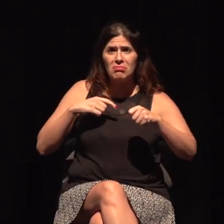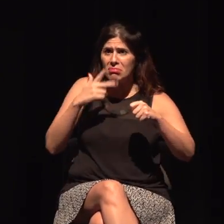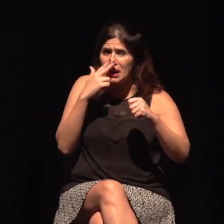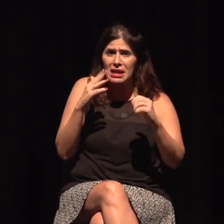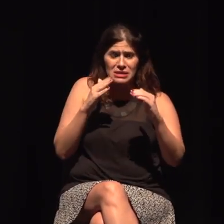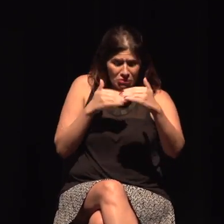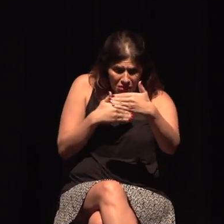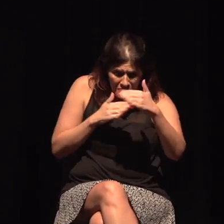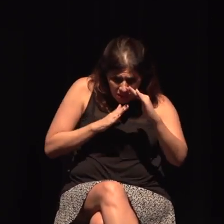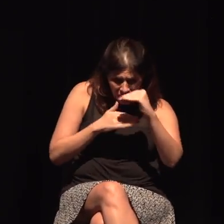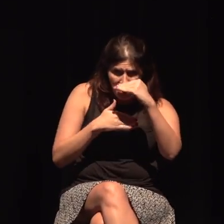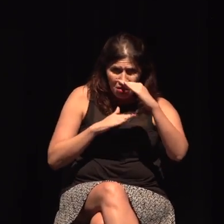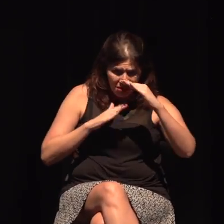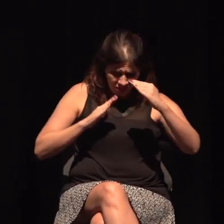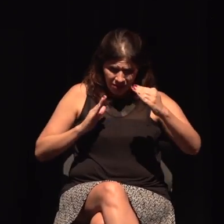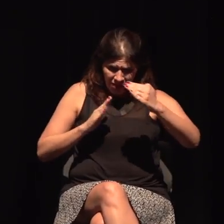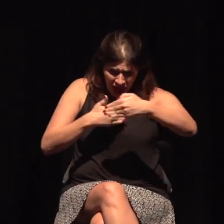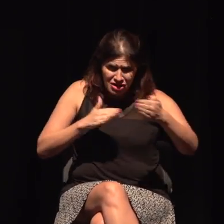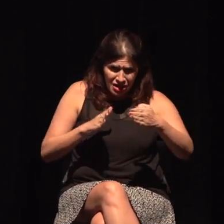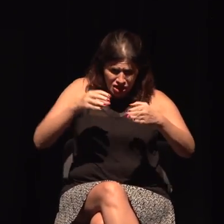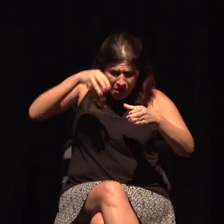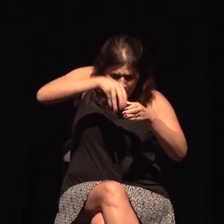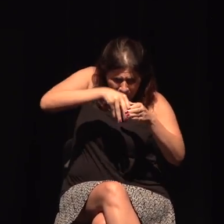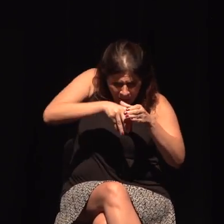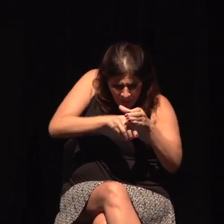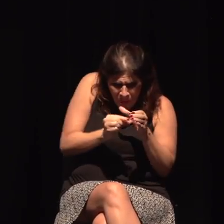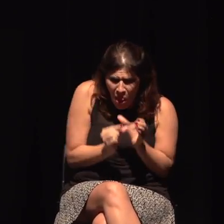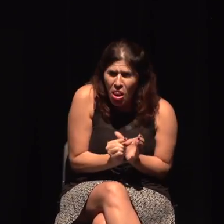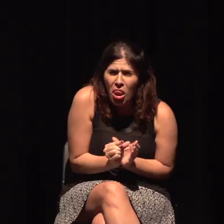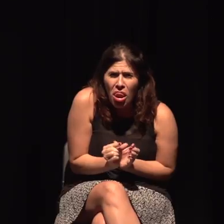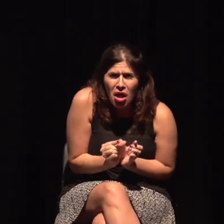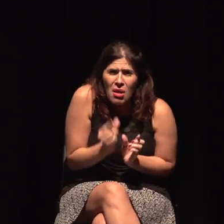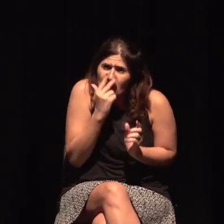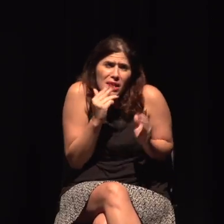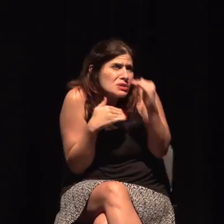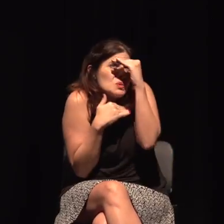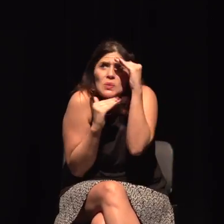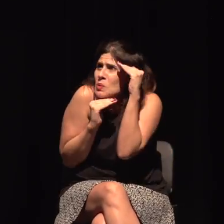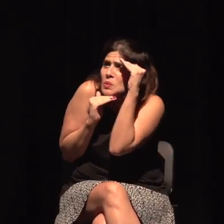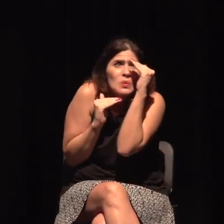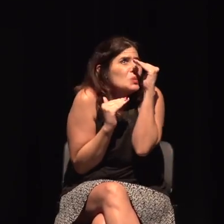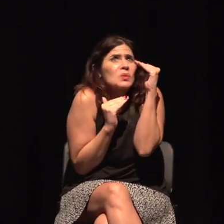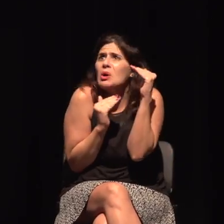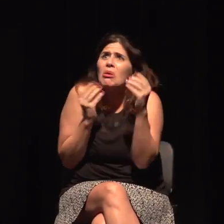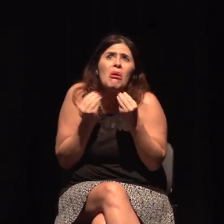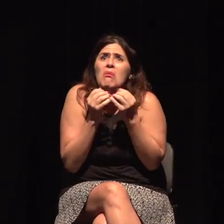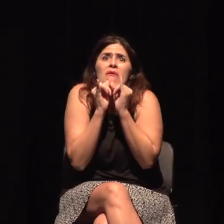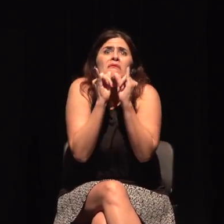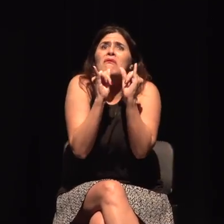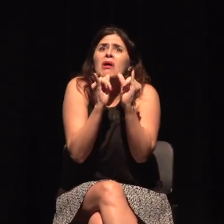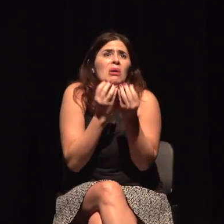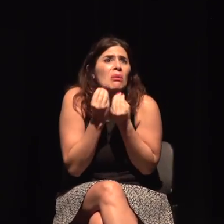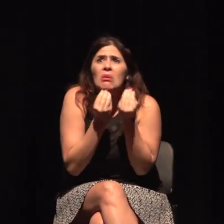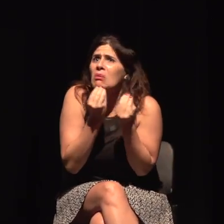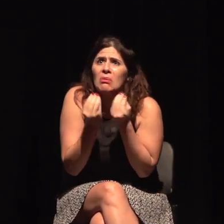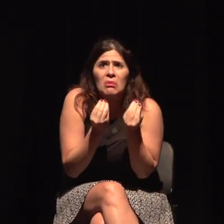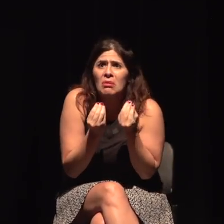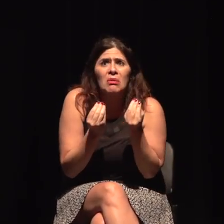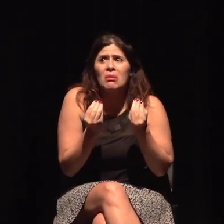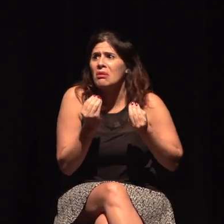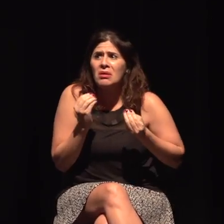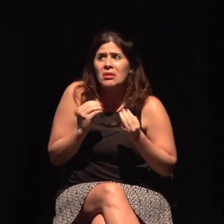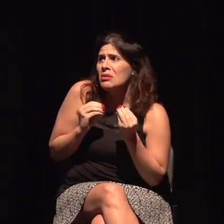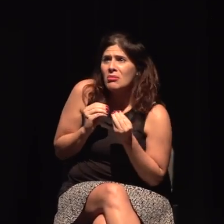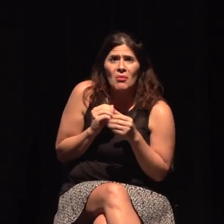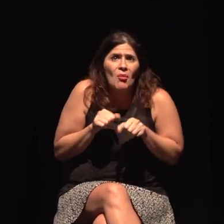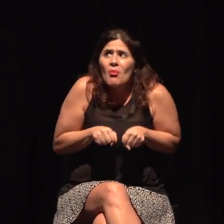que se encaixam 20 vezes uns dentro dos outros. O autor deveria estar aqui. Assumo o que tenho ou não tenho a dizer. O que posso